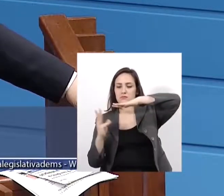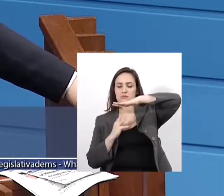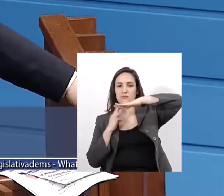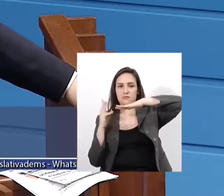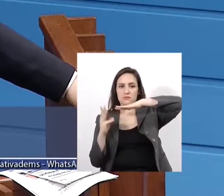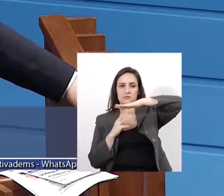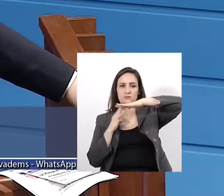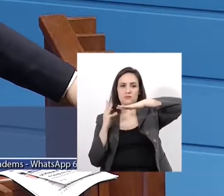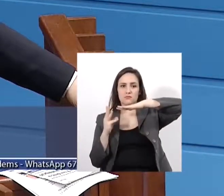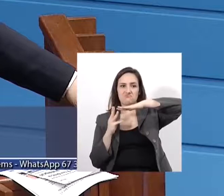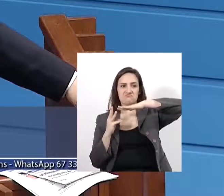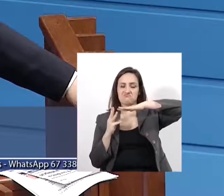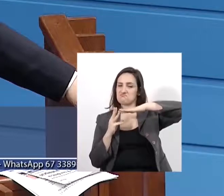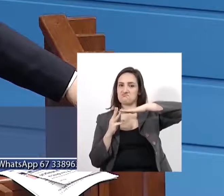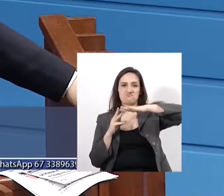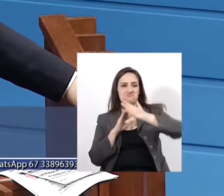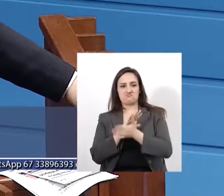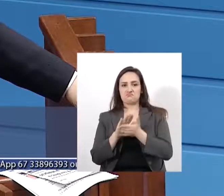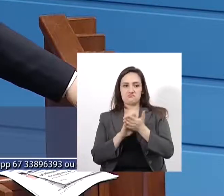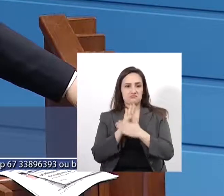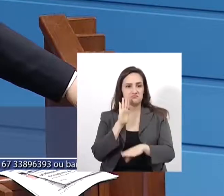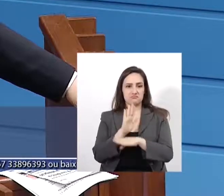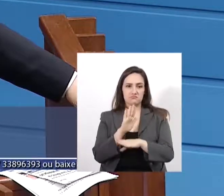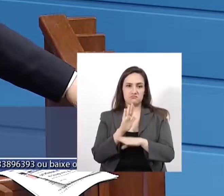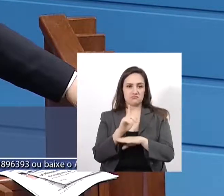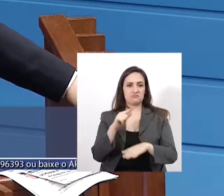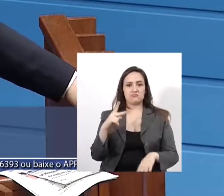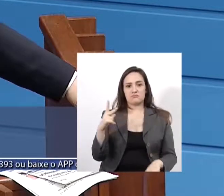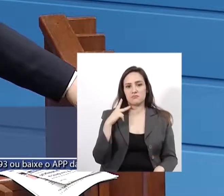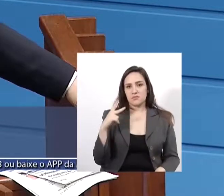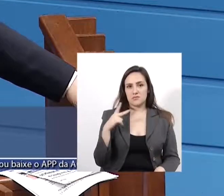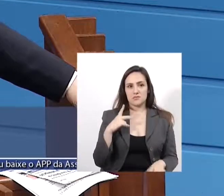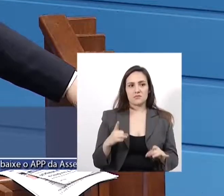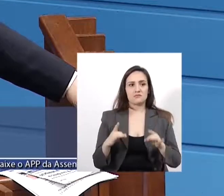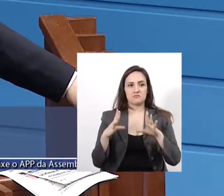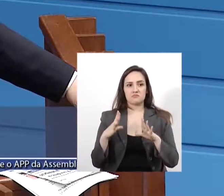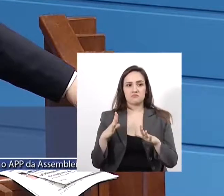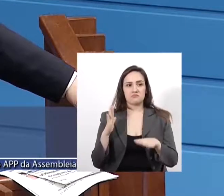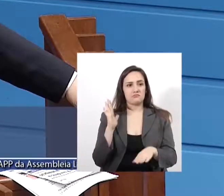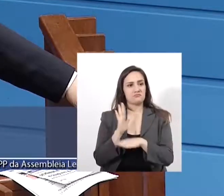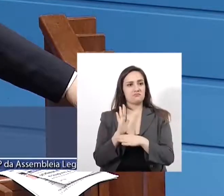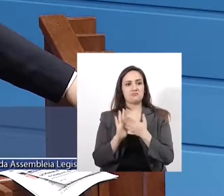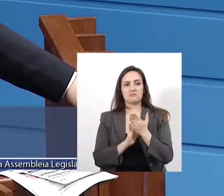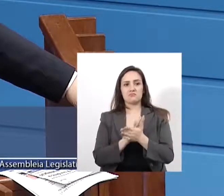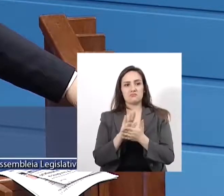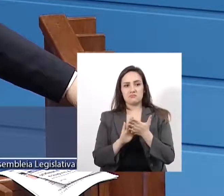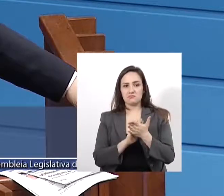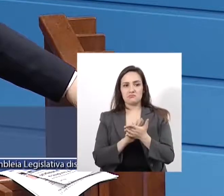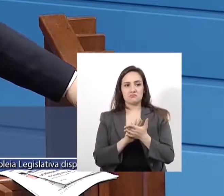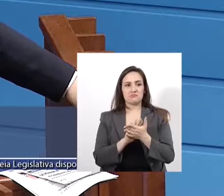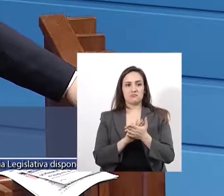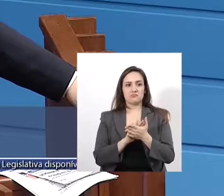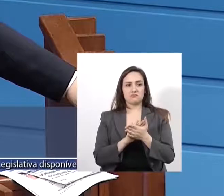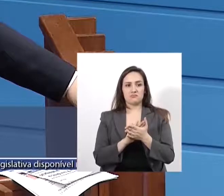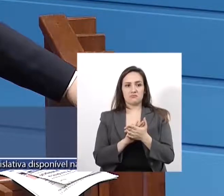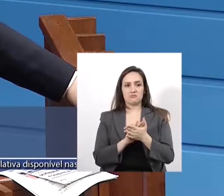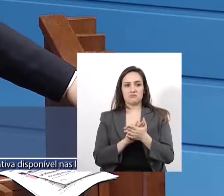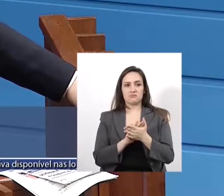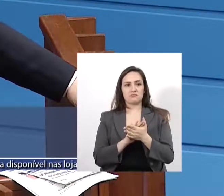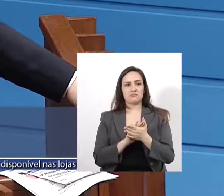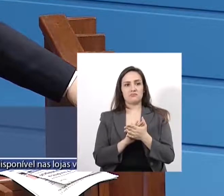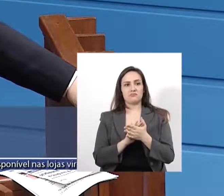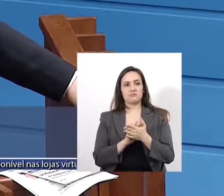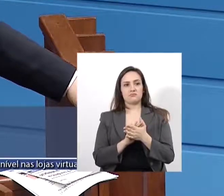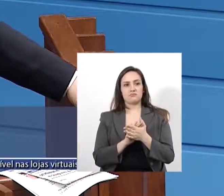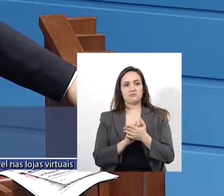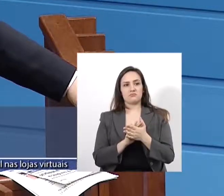Kemp, também não. Assim como as privatizações, também não. Assim, tudo que se faz que é para melhorar,